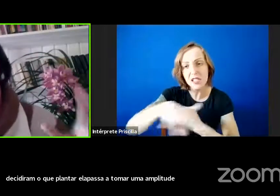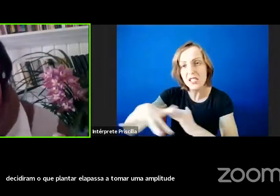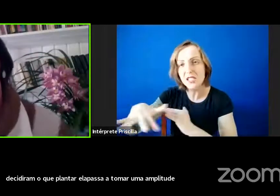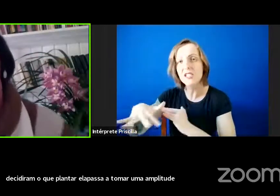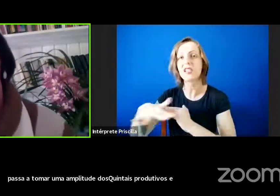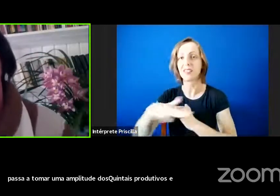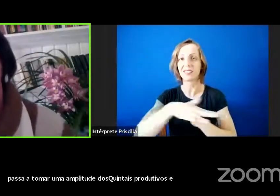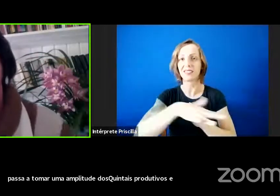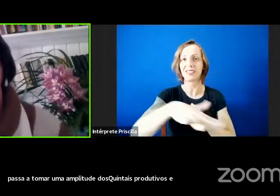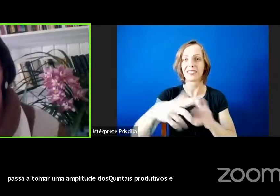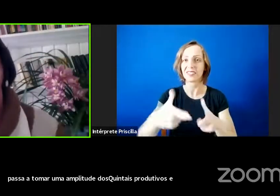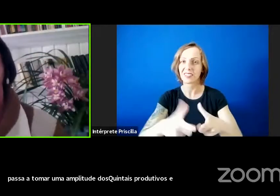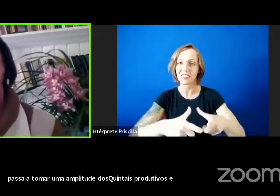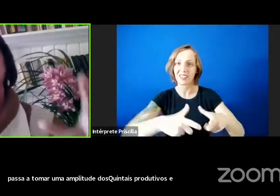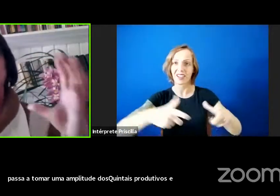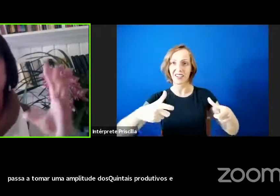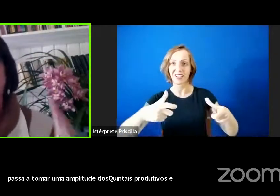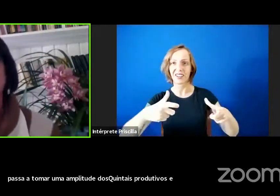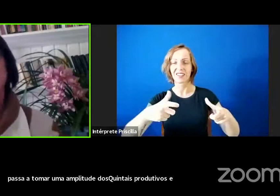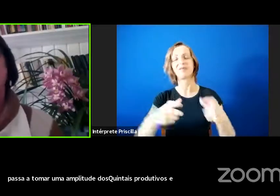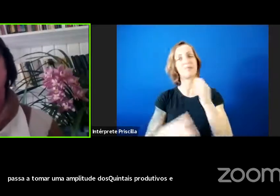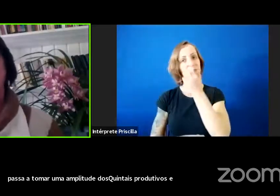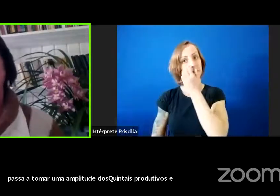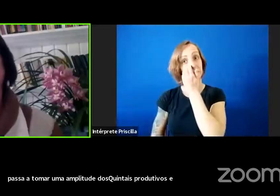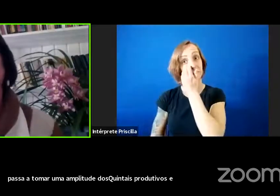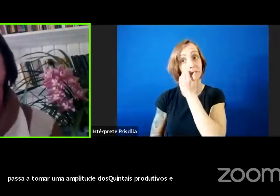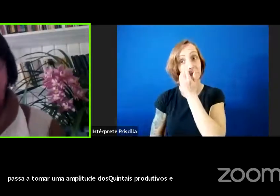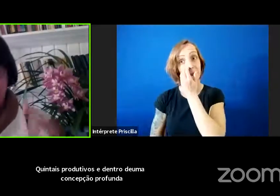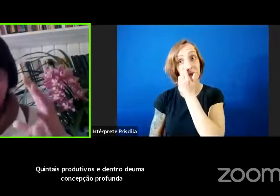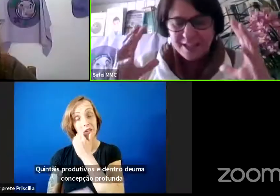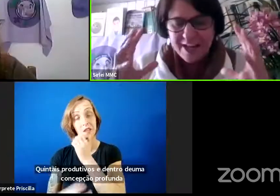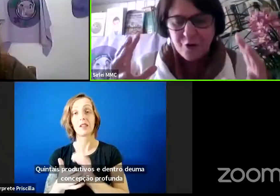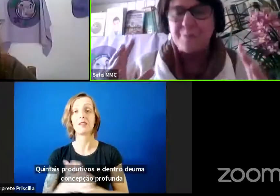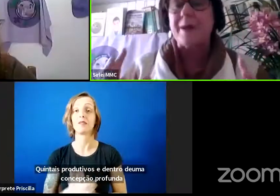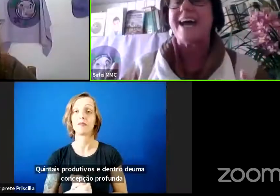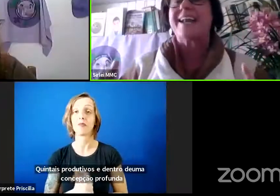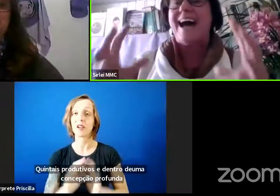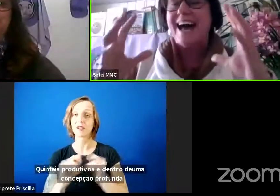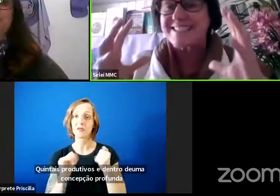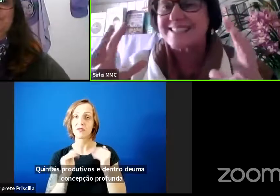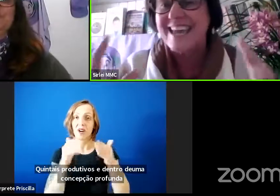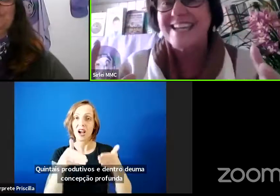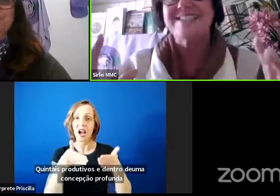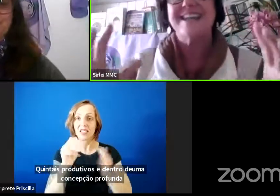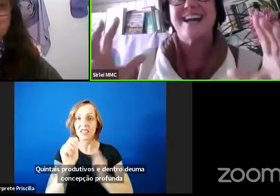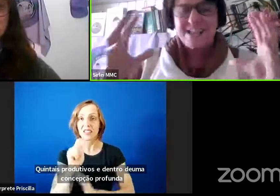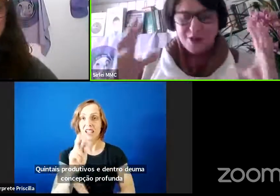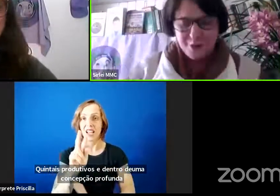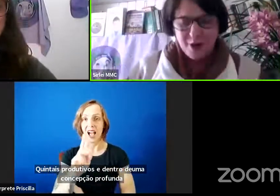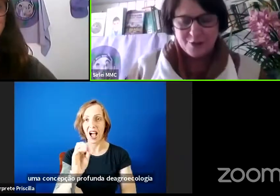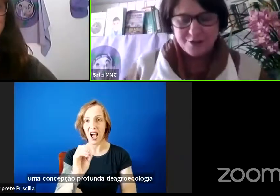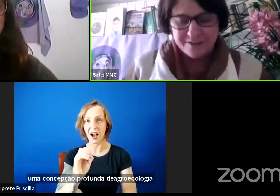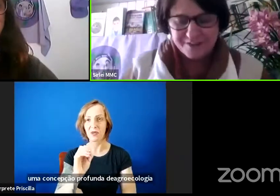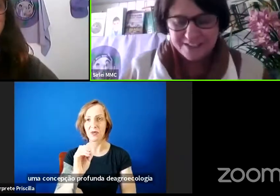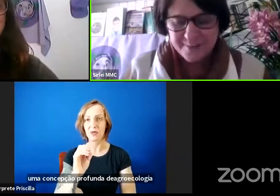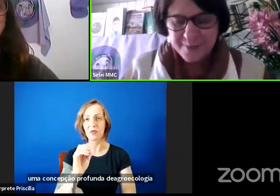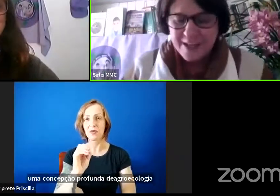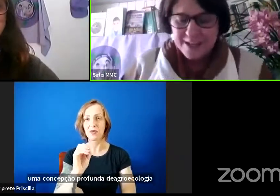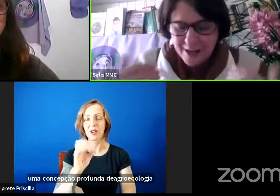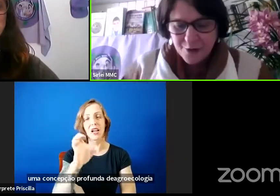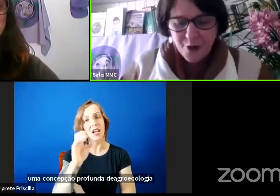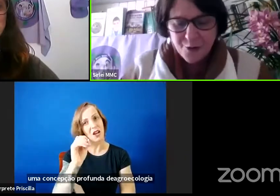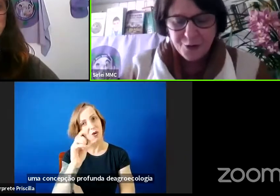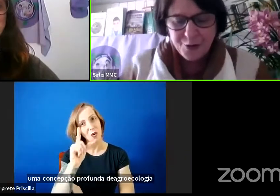uma concepção profunda de agroecologia que recupera a ciência e o modo de